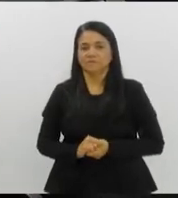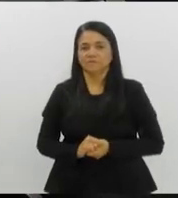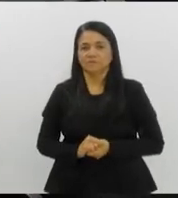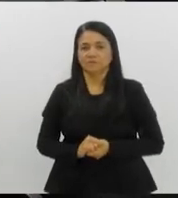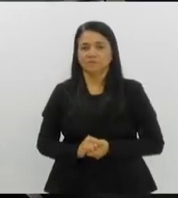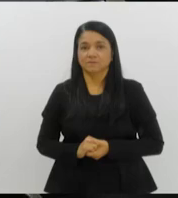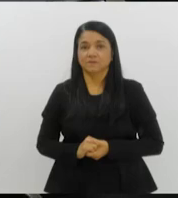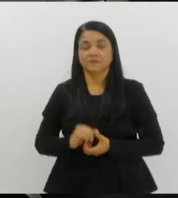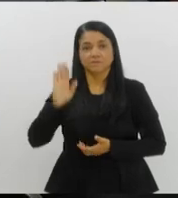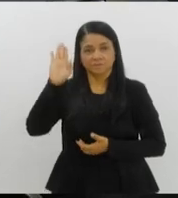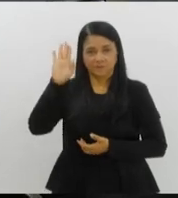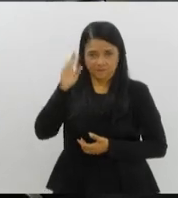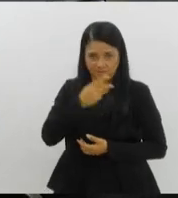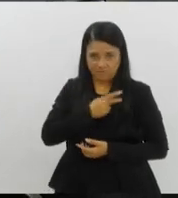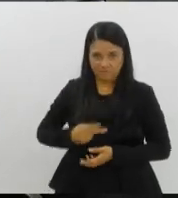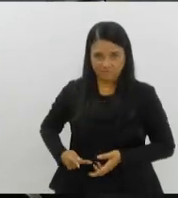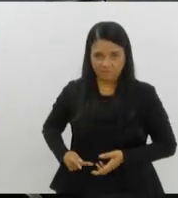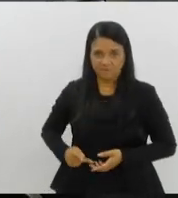Presidente.